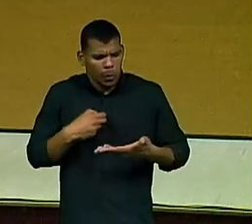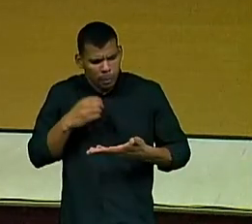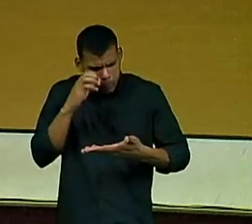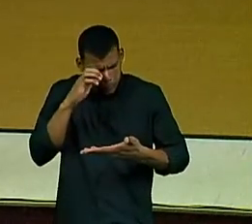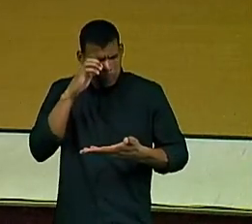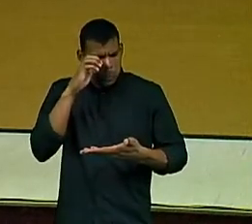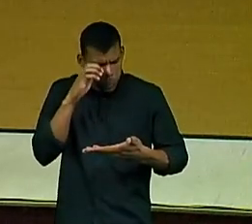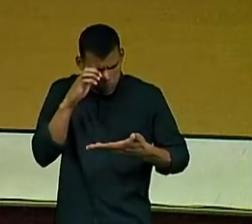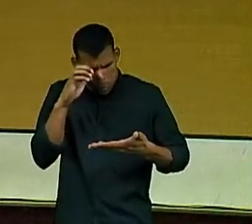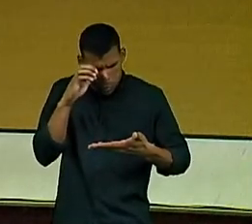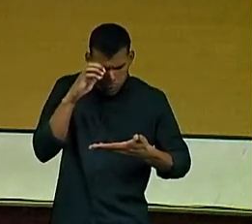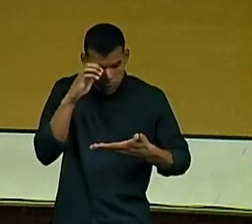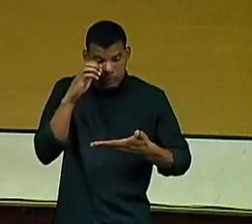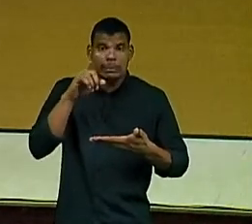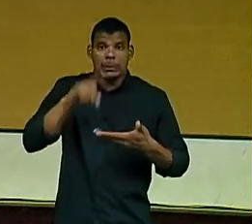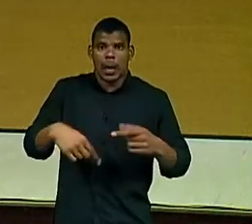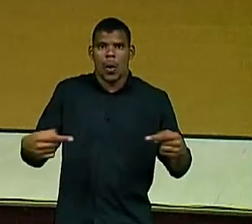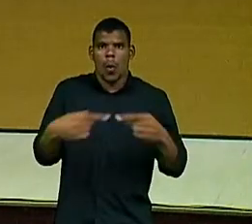líder